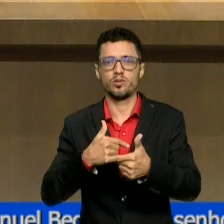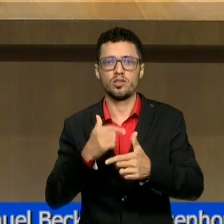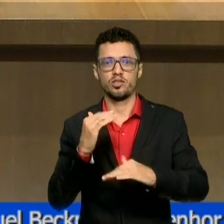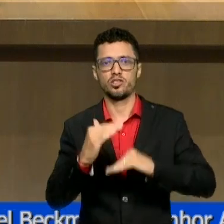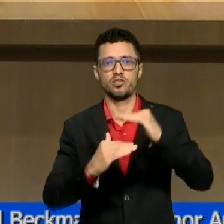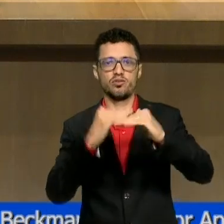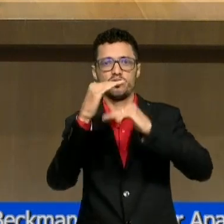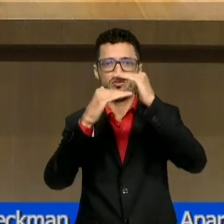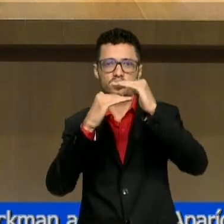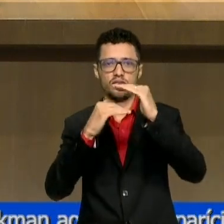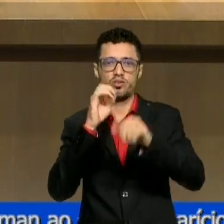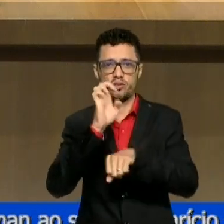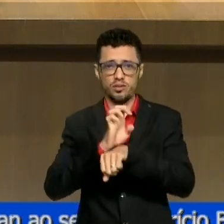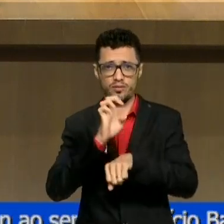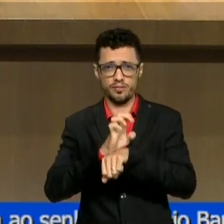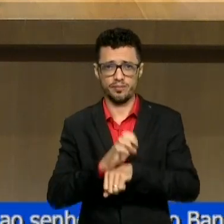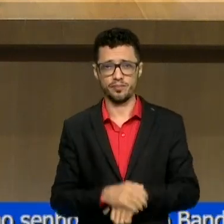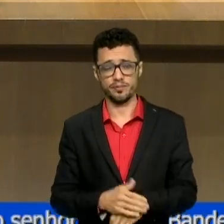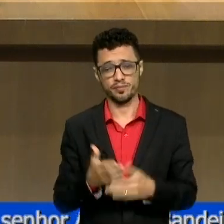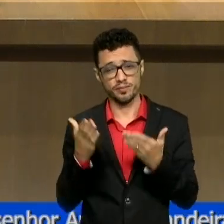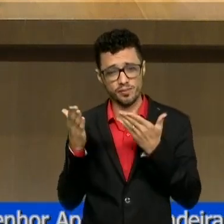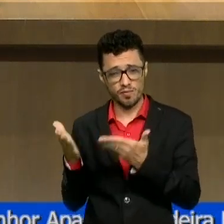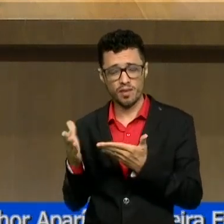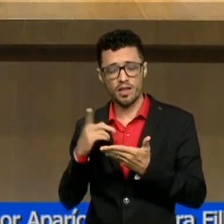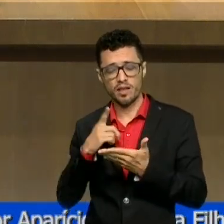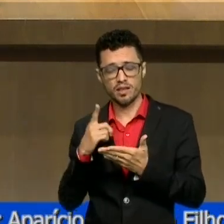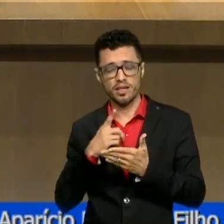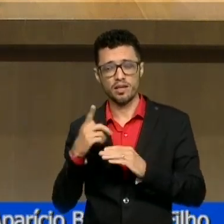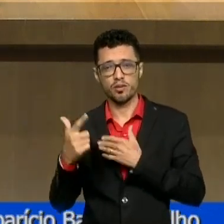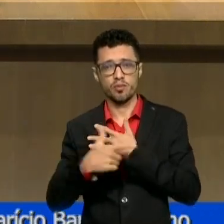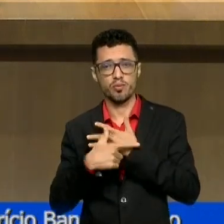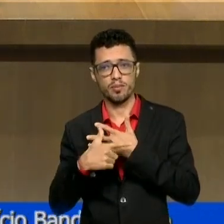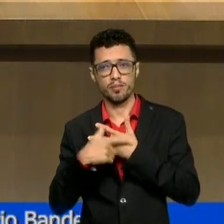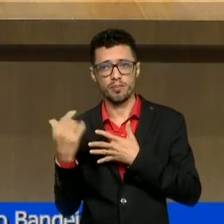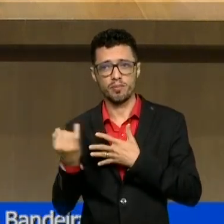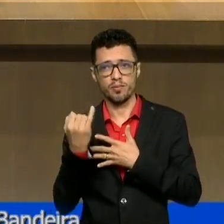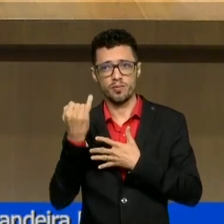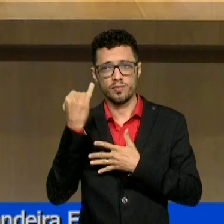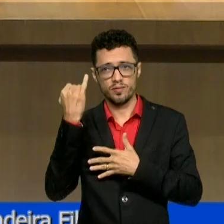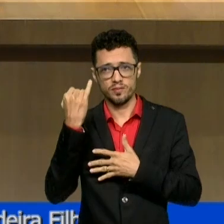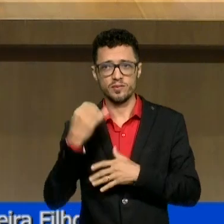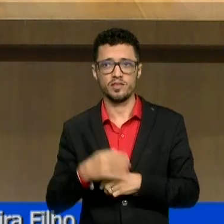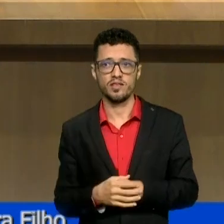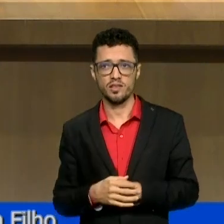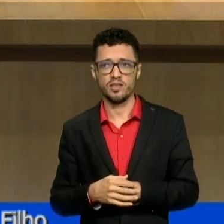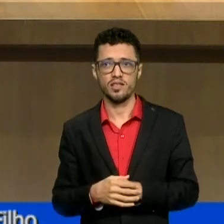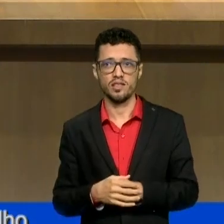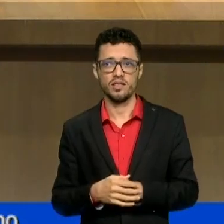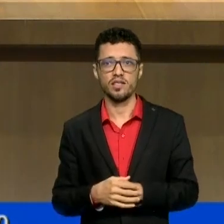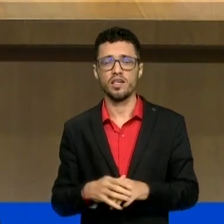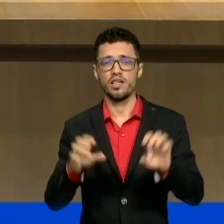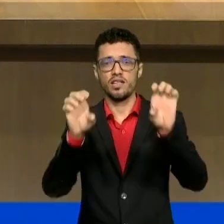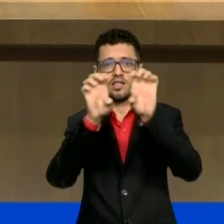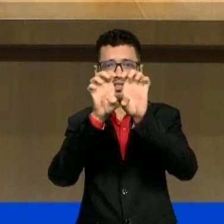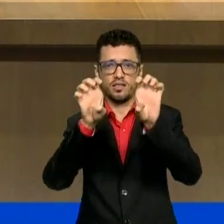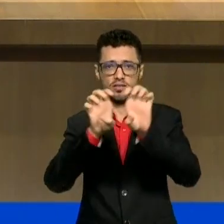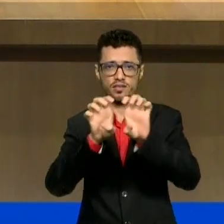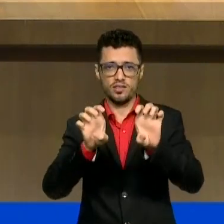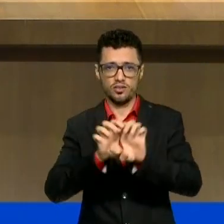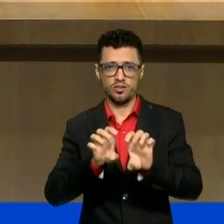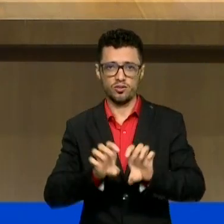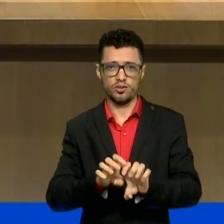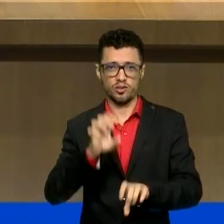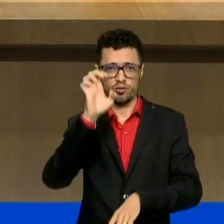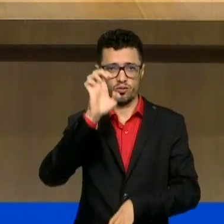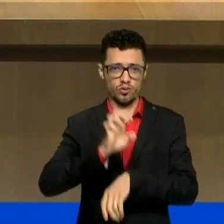Aparício Bandeira tem desempenhado um papel importante na transformação da infraestrutura do Estado do Maranhão.